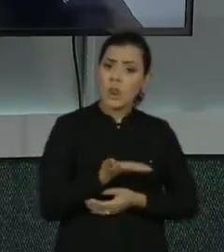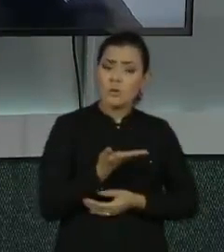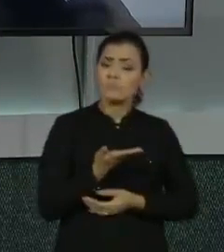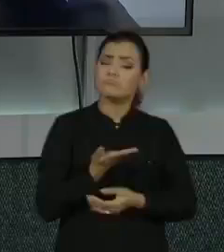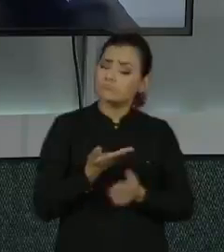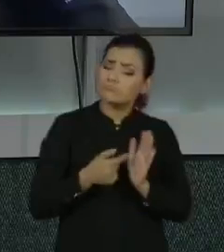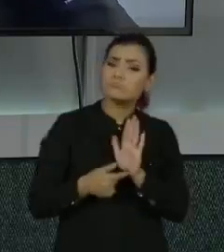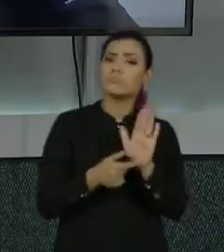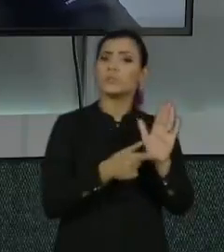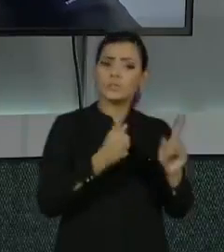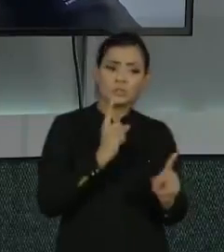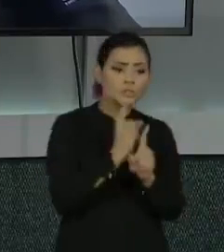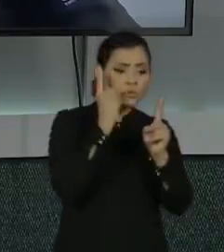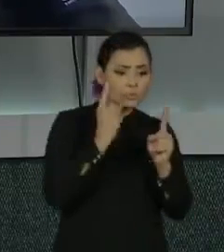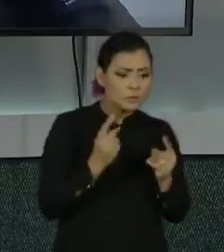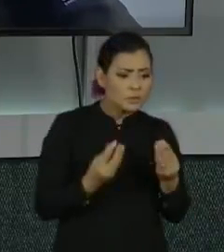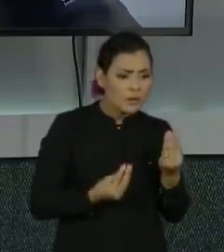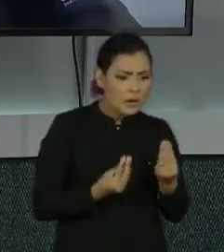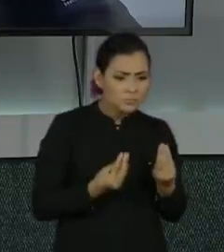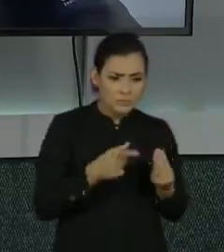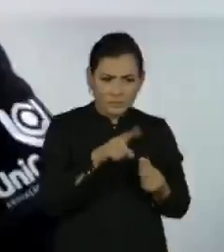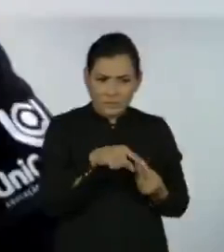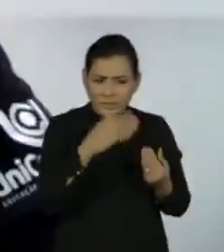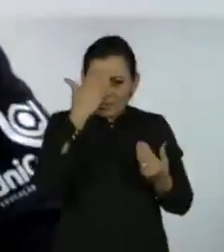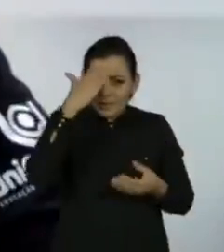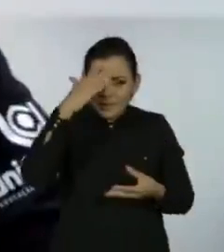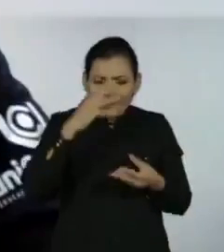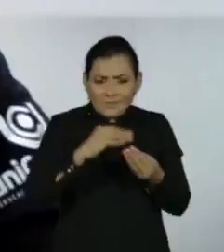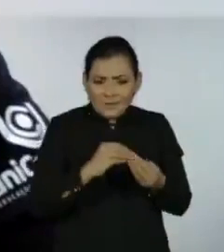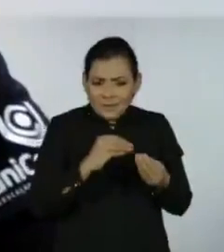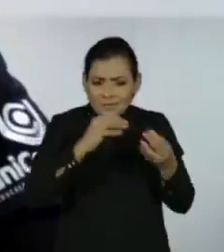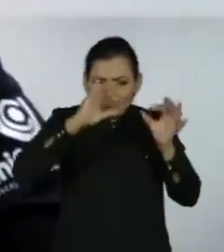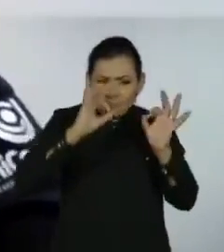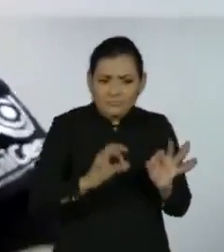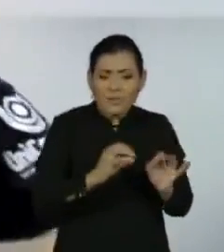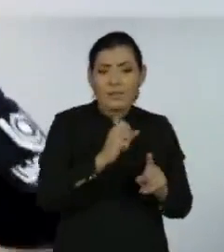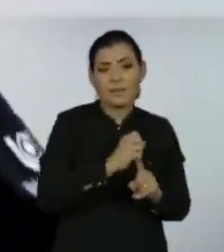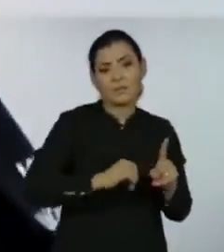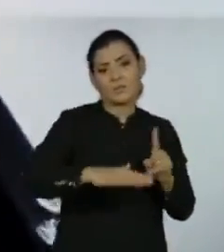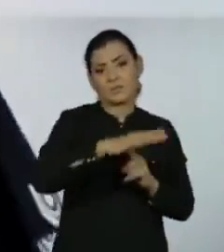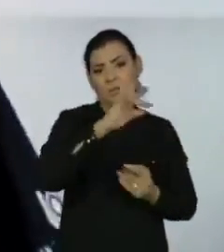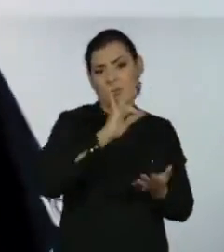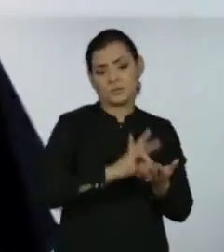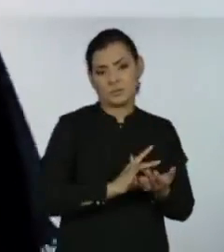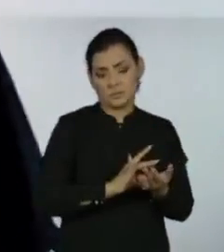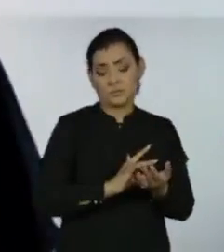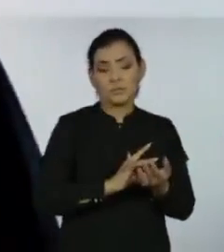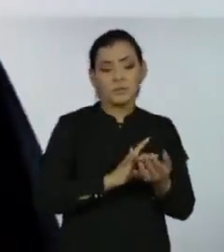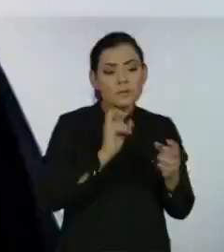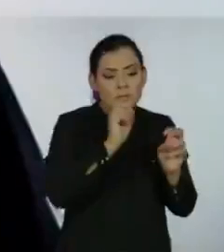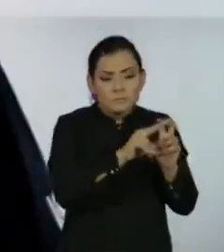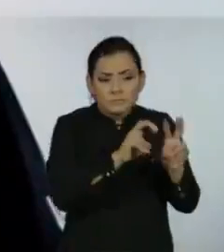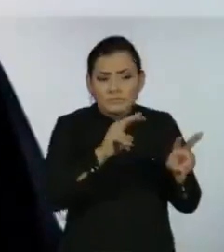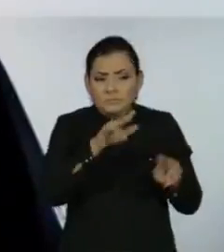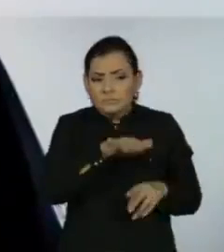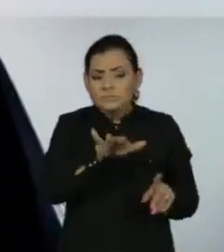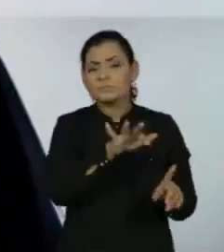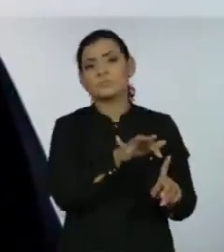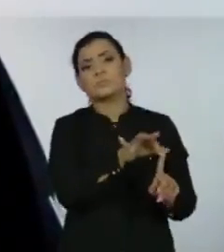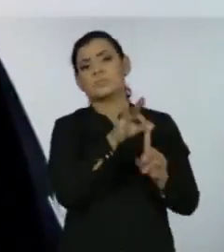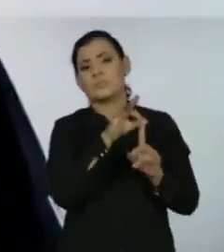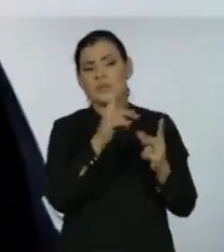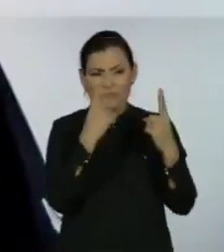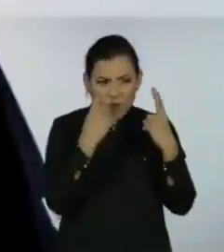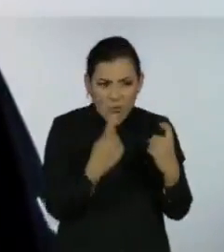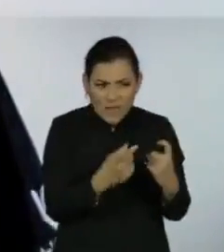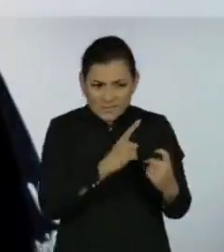possa identificar as oportunidades de entendimento da realidade social, do seu entorno, dos indicadores de